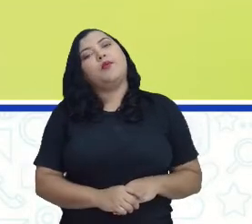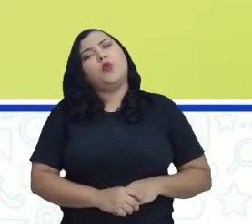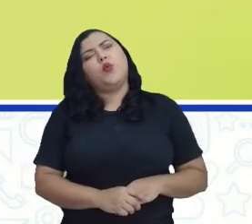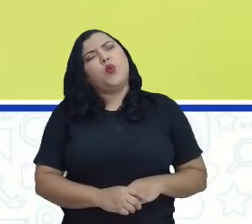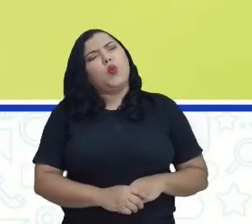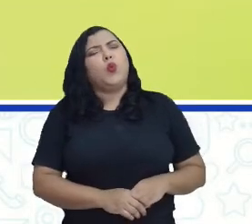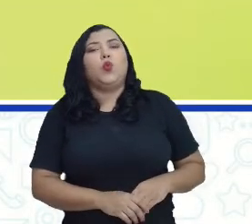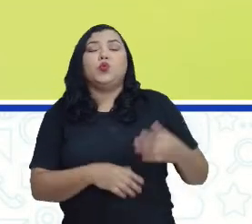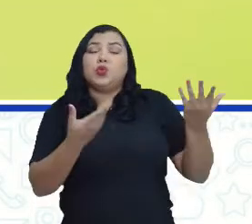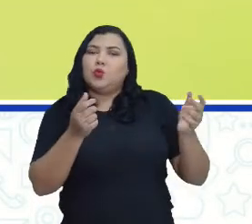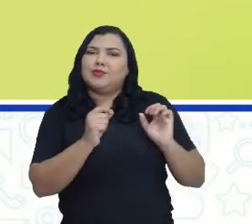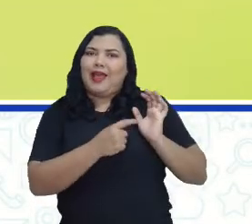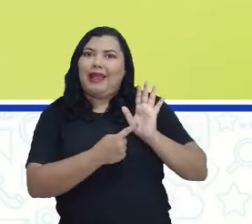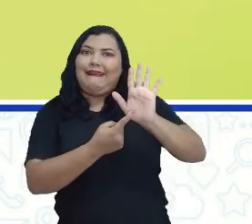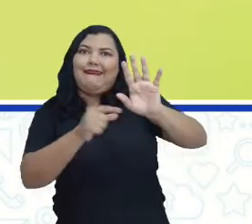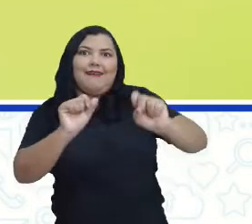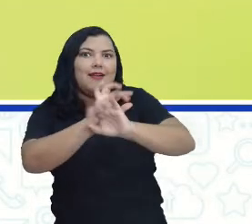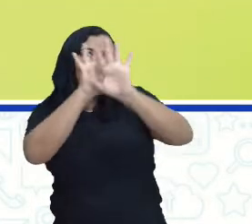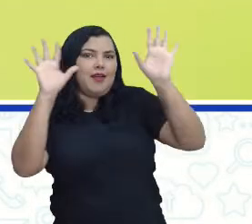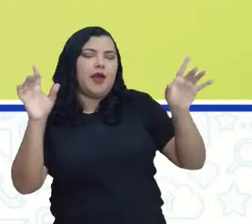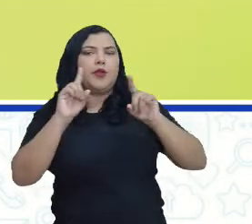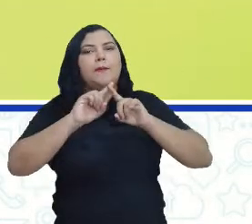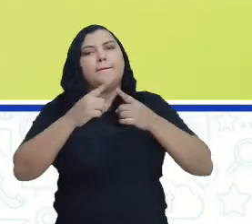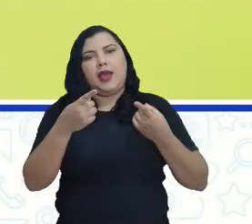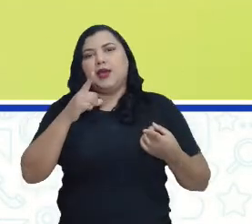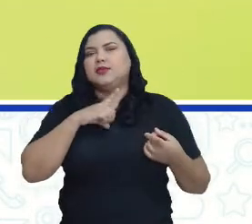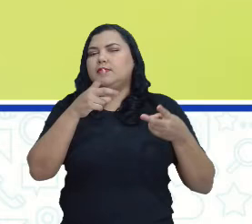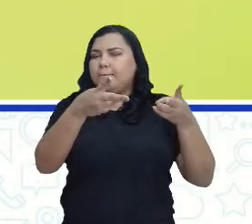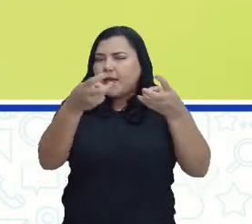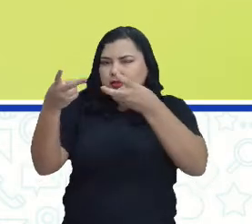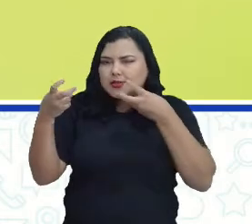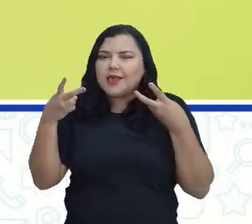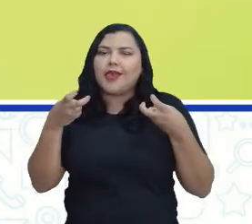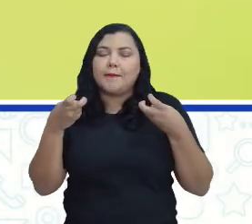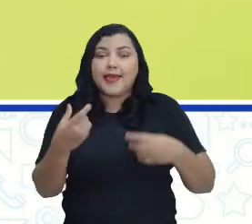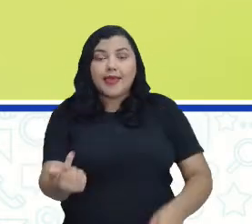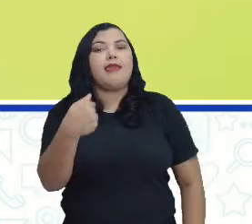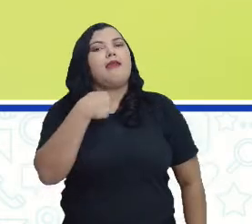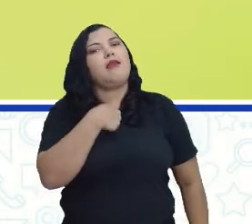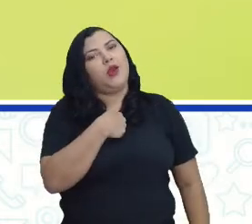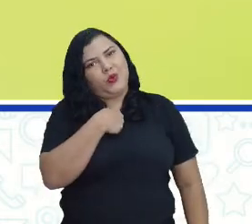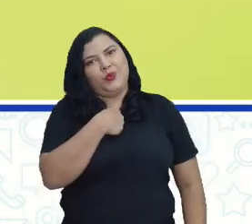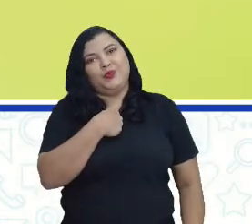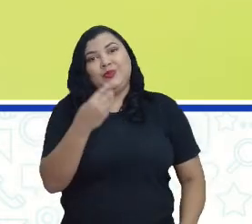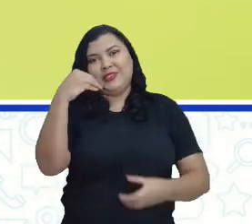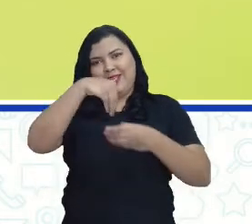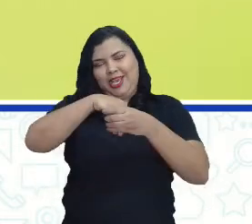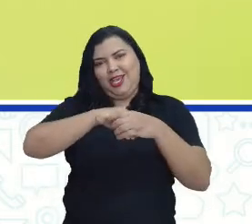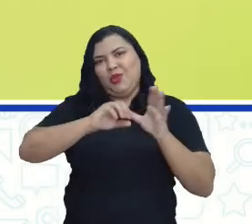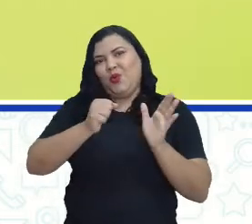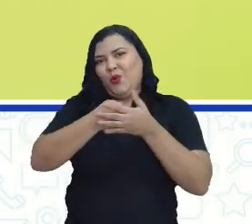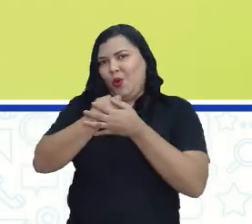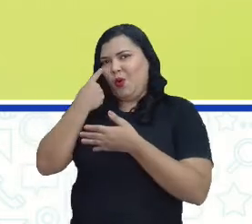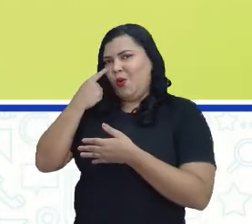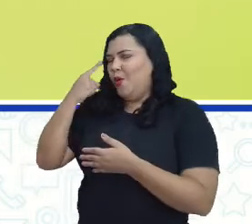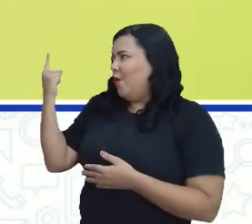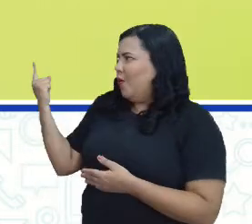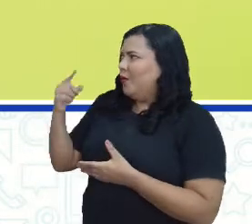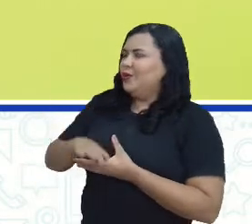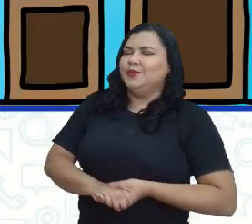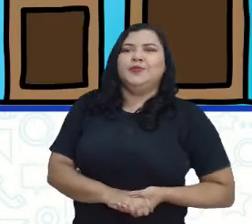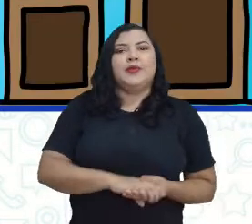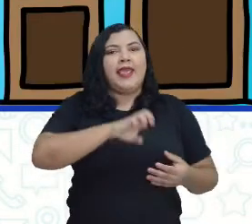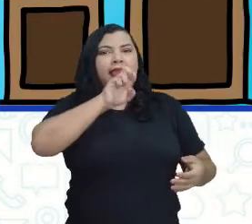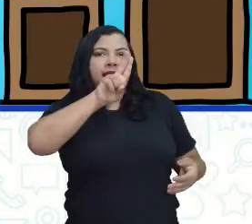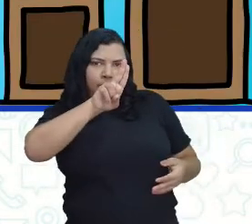não estar expresso, ele pode ser identificado nas duas orações com o eu. E através do quê? Da desinência verbal,